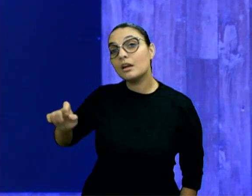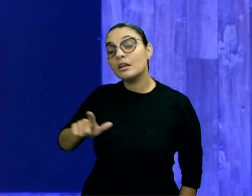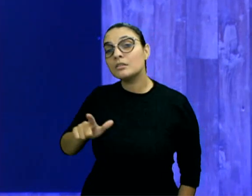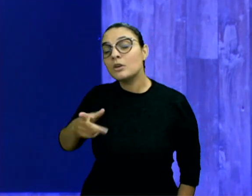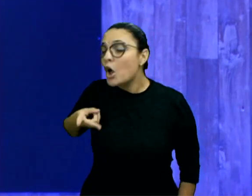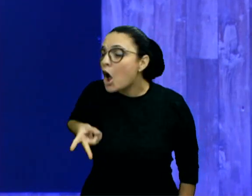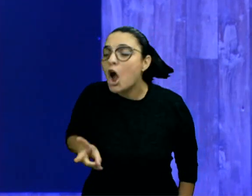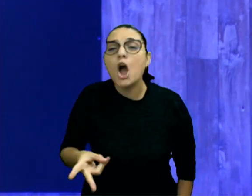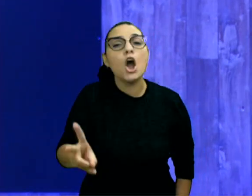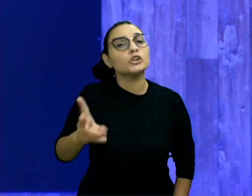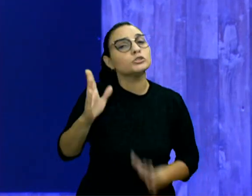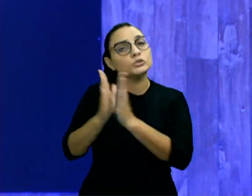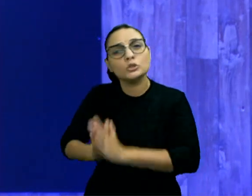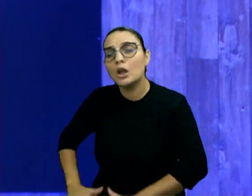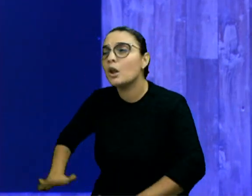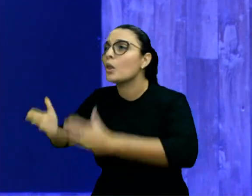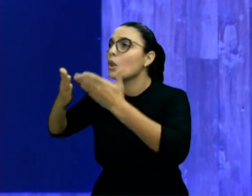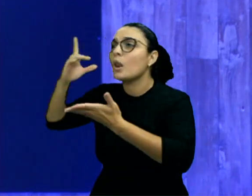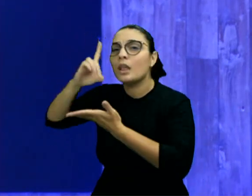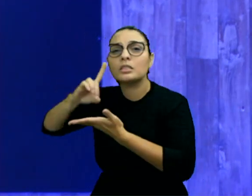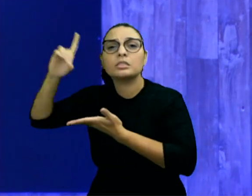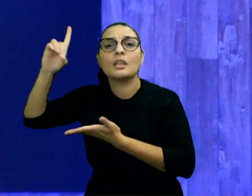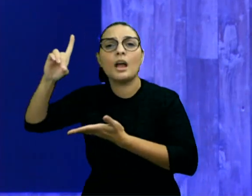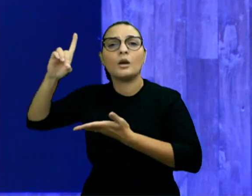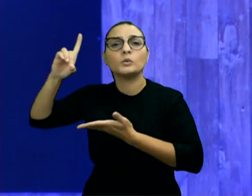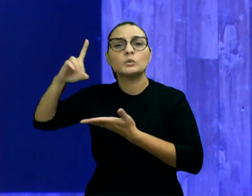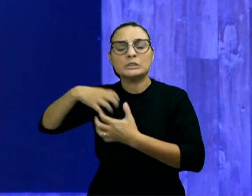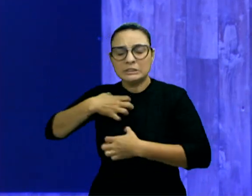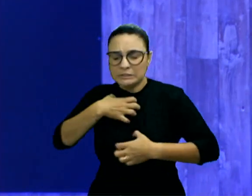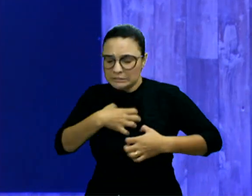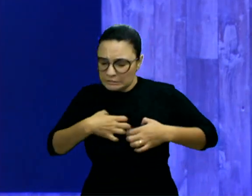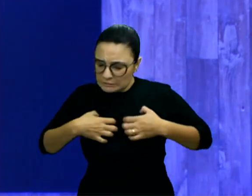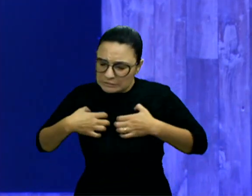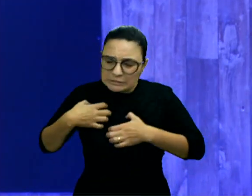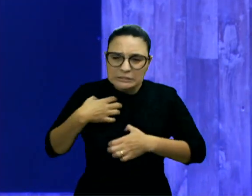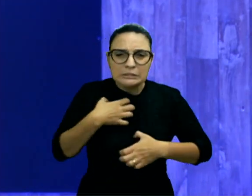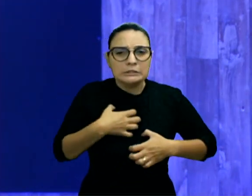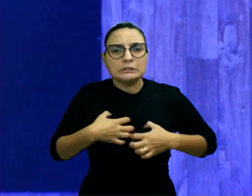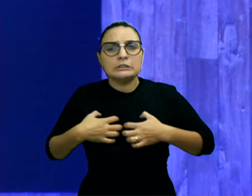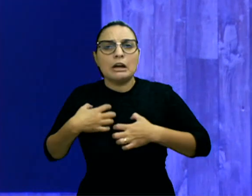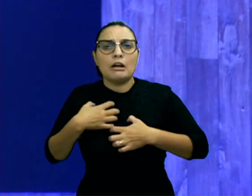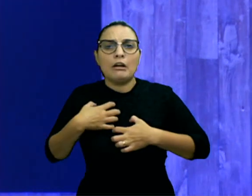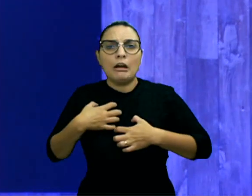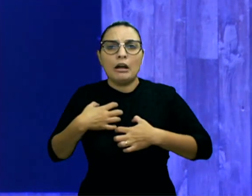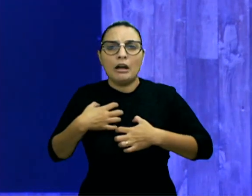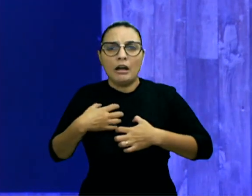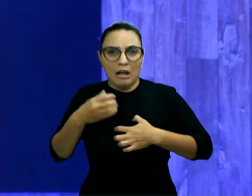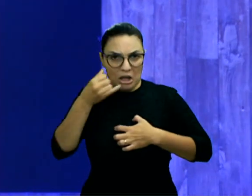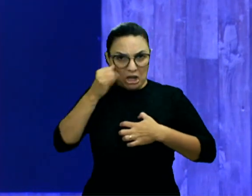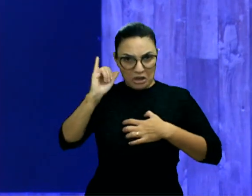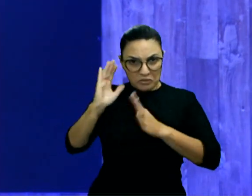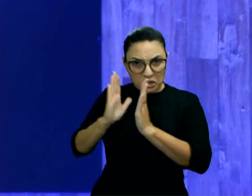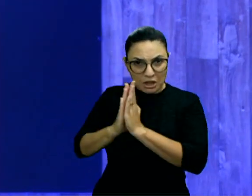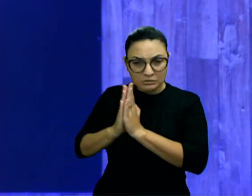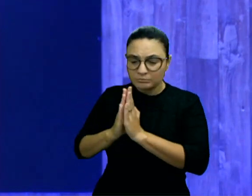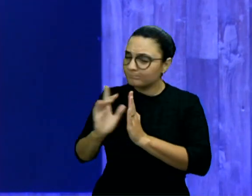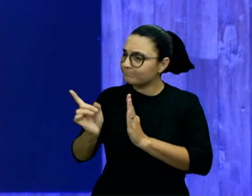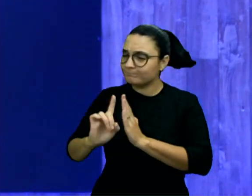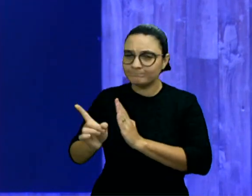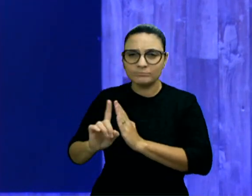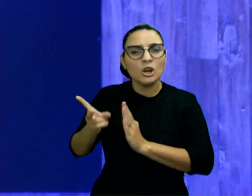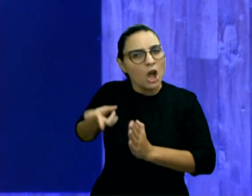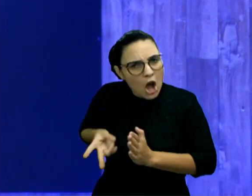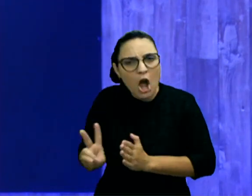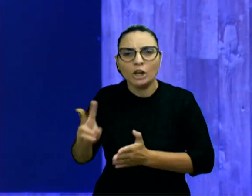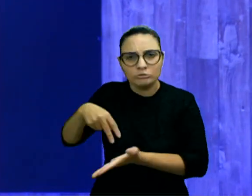costumava fazer. No momento de aflição, Daniel fez aquilo que ele já fazia.